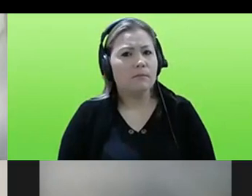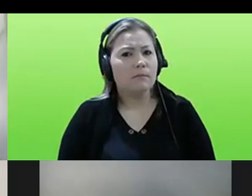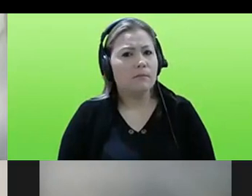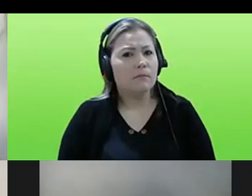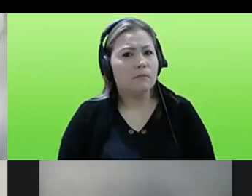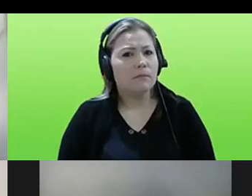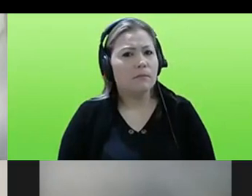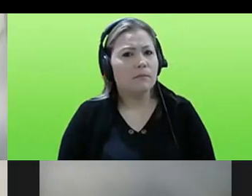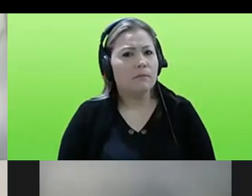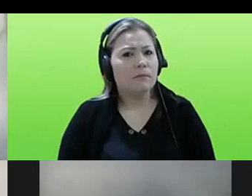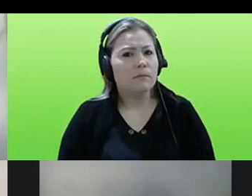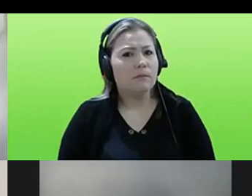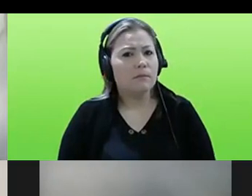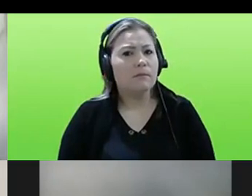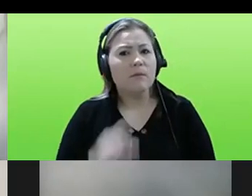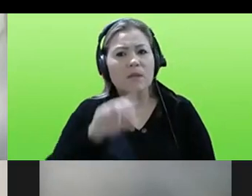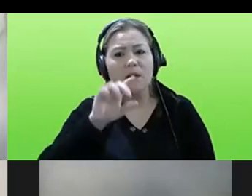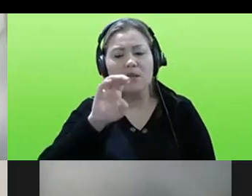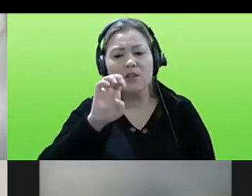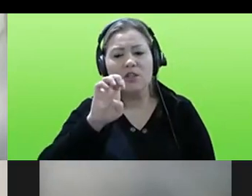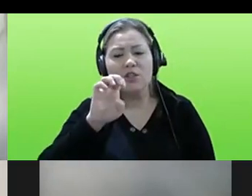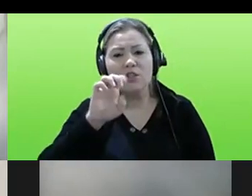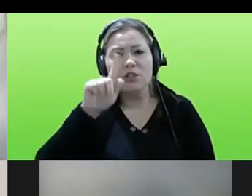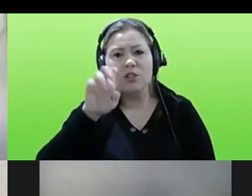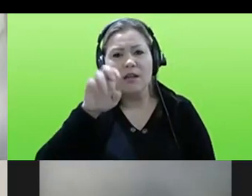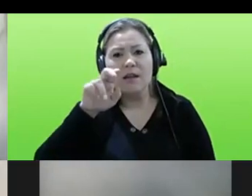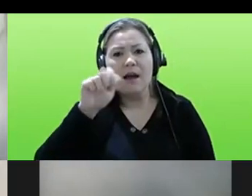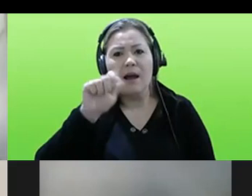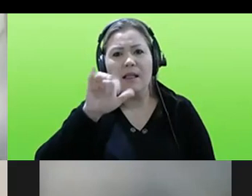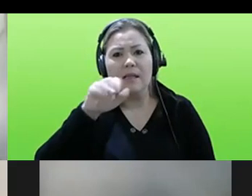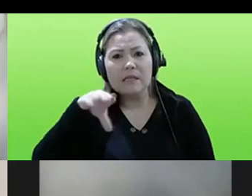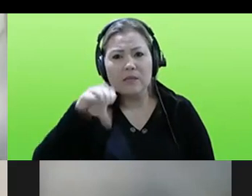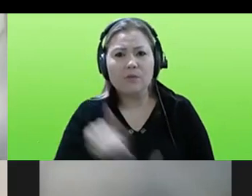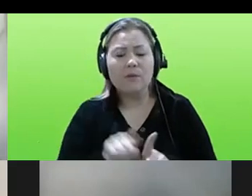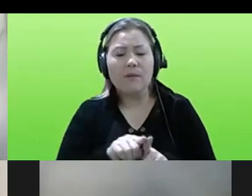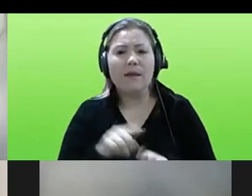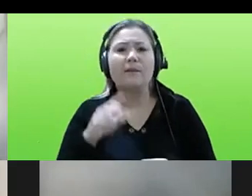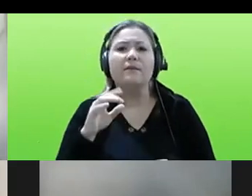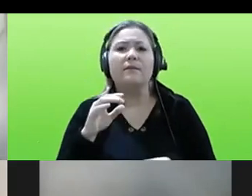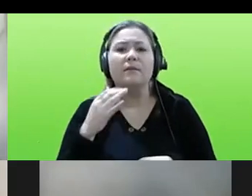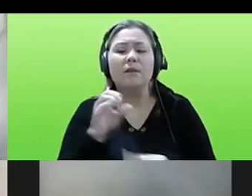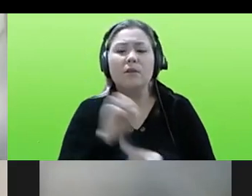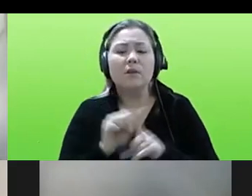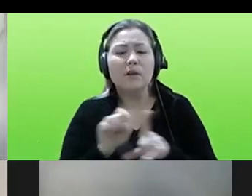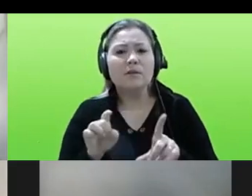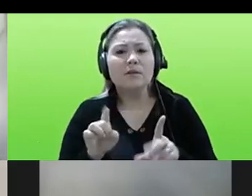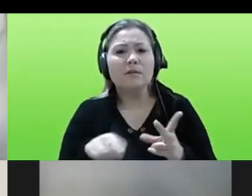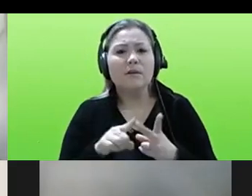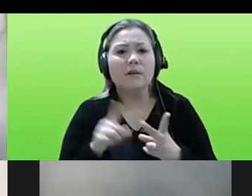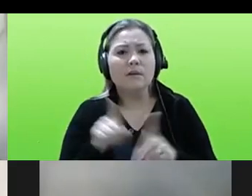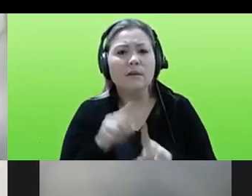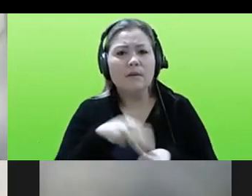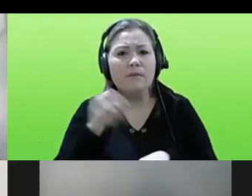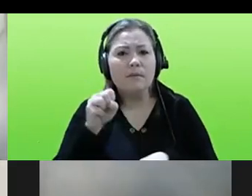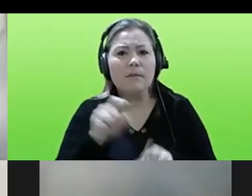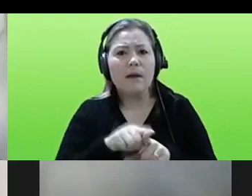de educação é jornalismo, filosofia e ciências sociais, e mestrado em